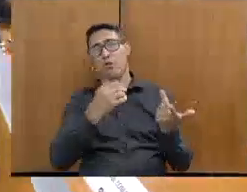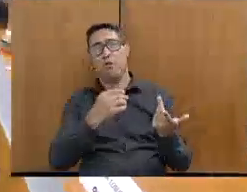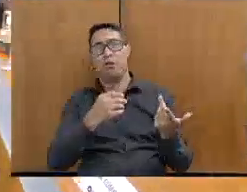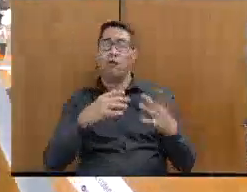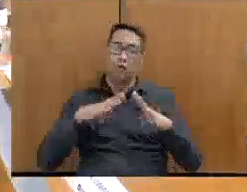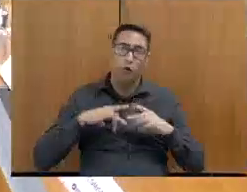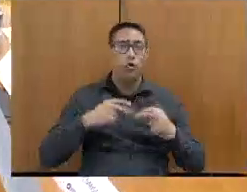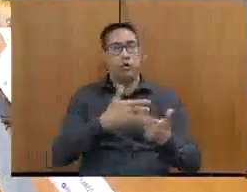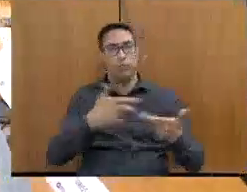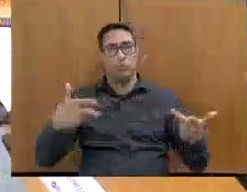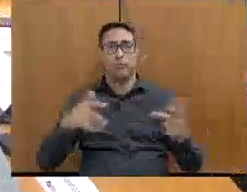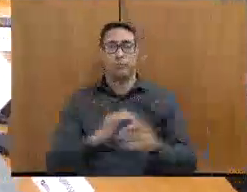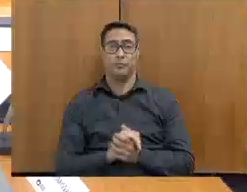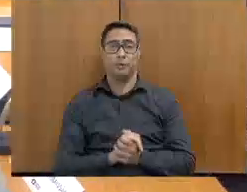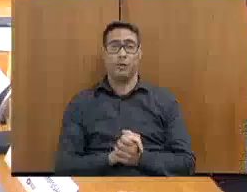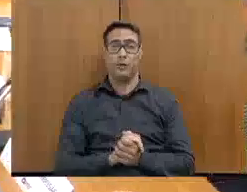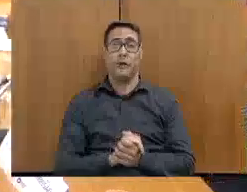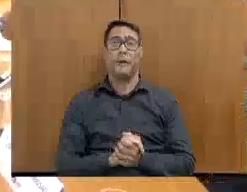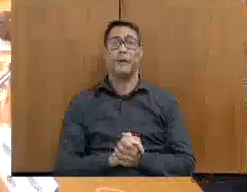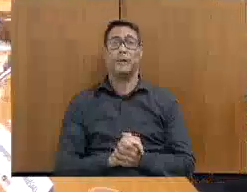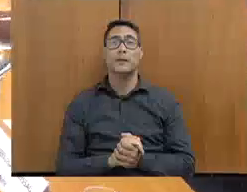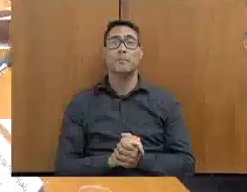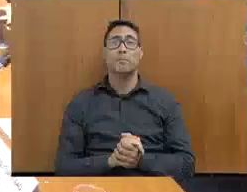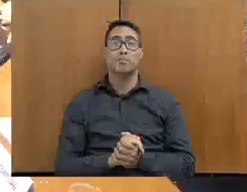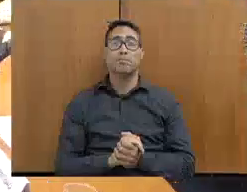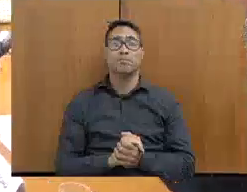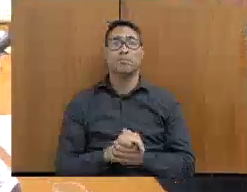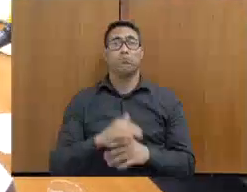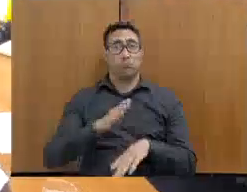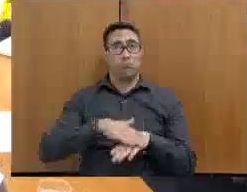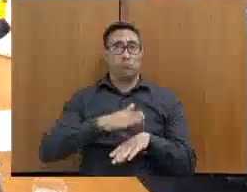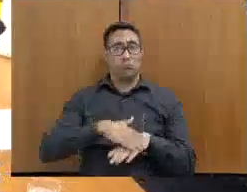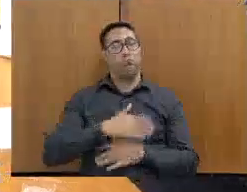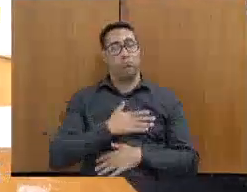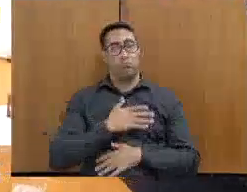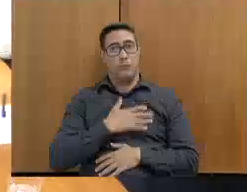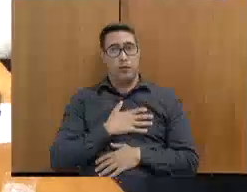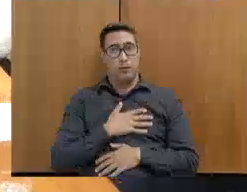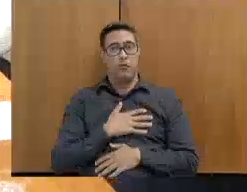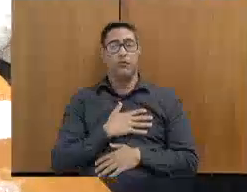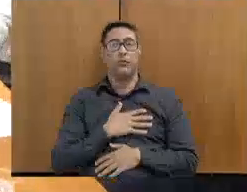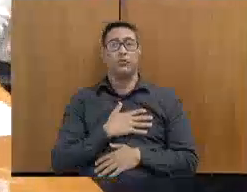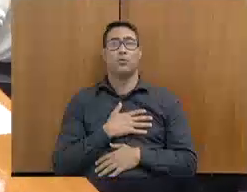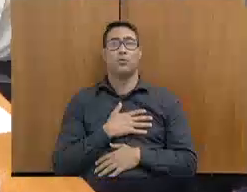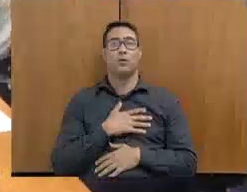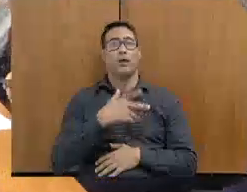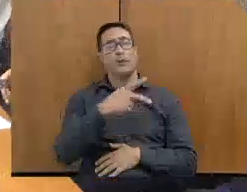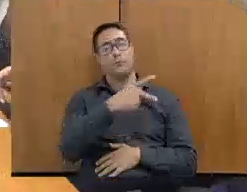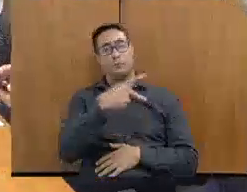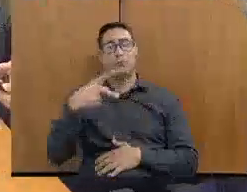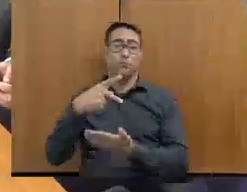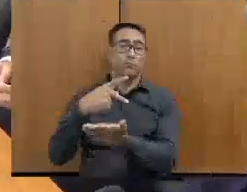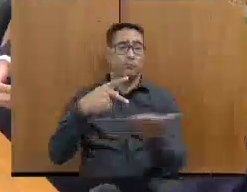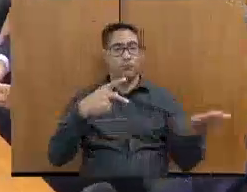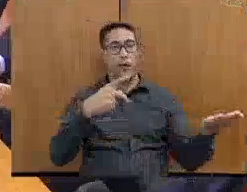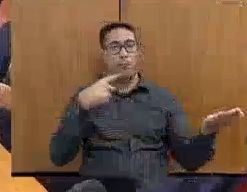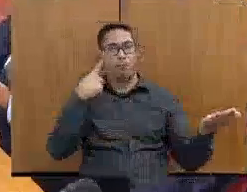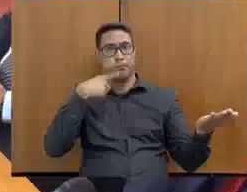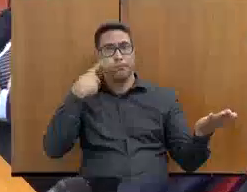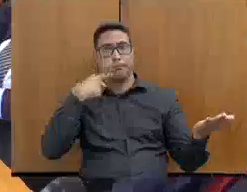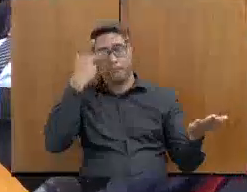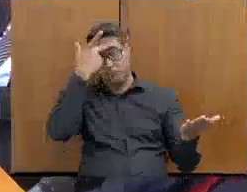sentido é eu né tanto eu Presidente né até mais Deputado senhoras e